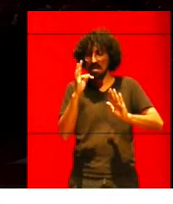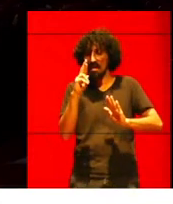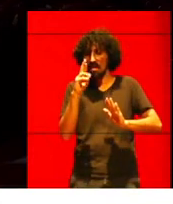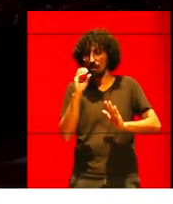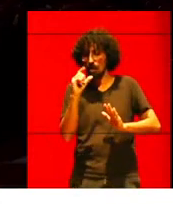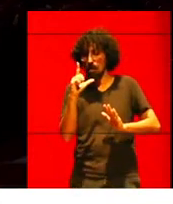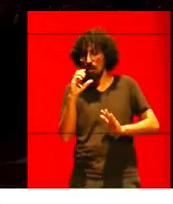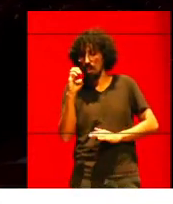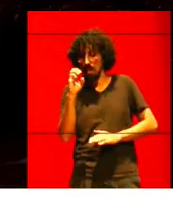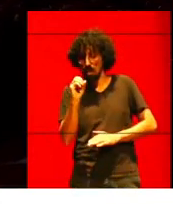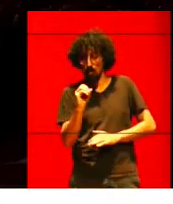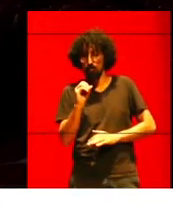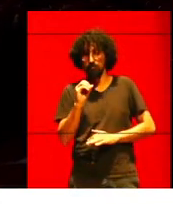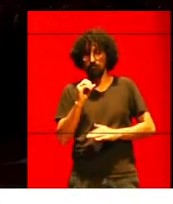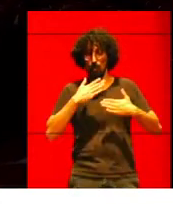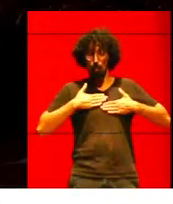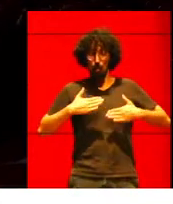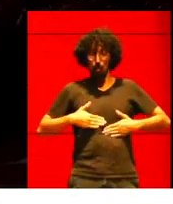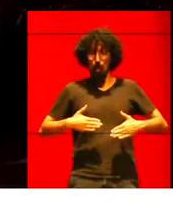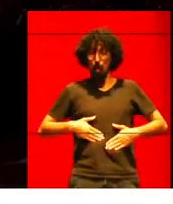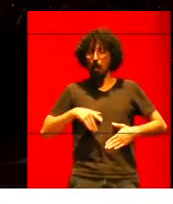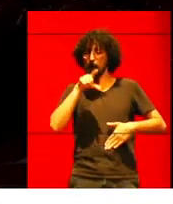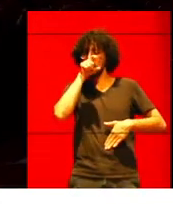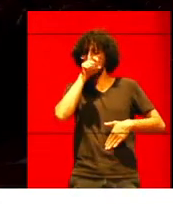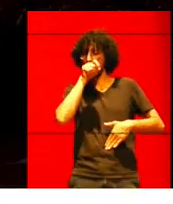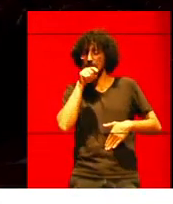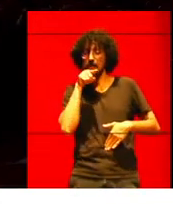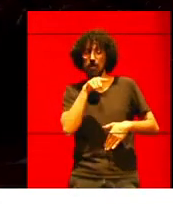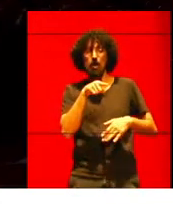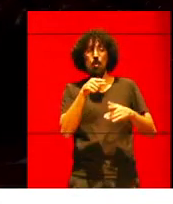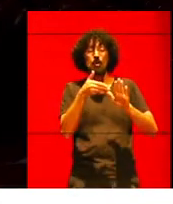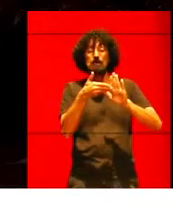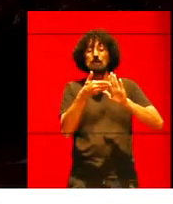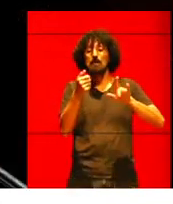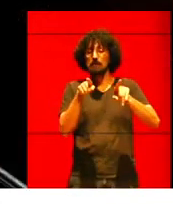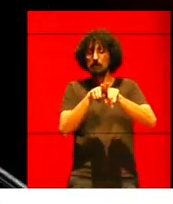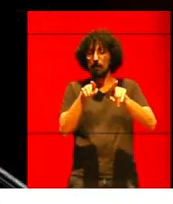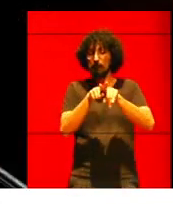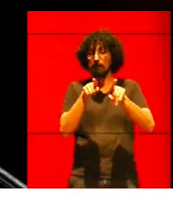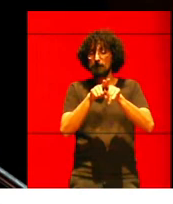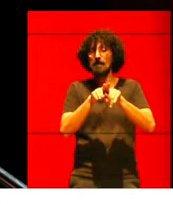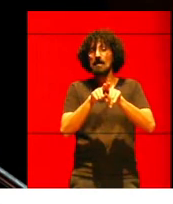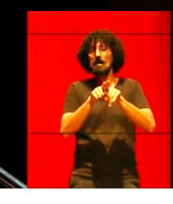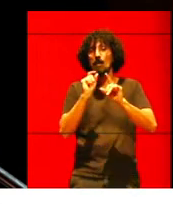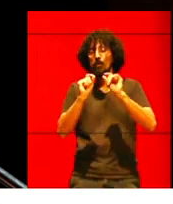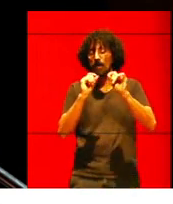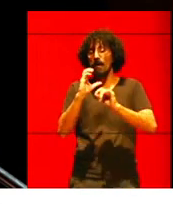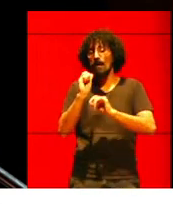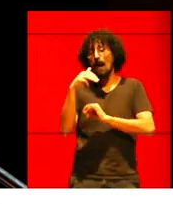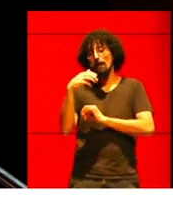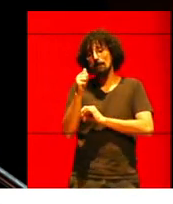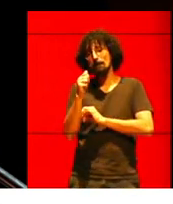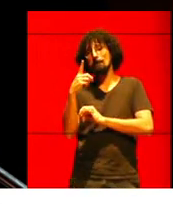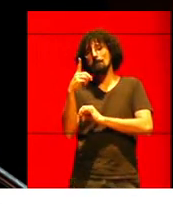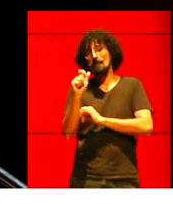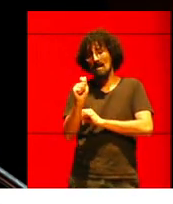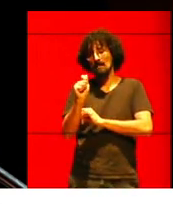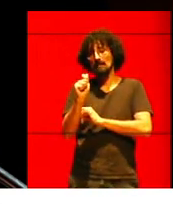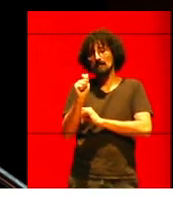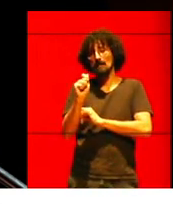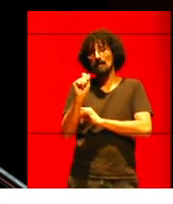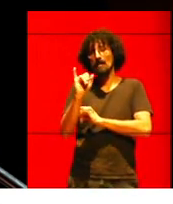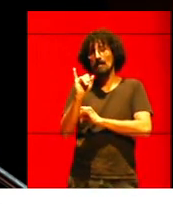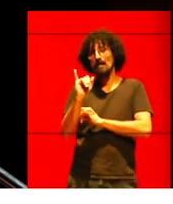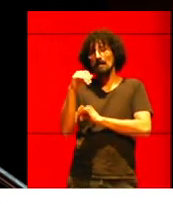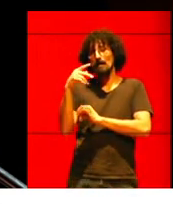não pode ficar com petróleo, obviamente, eu estou tirando também a camada de impermeabilização dessas aves, desses mamíferos.